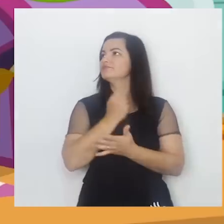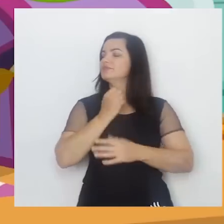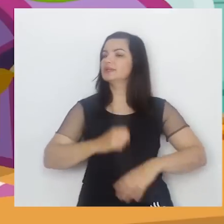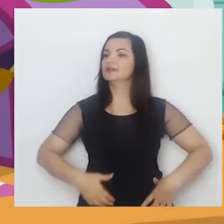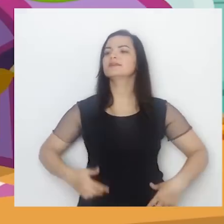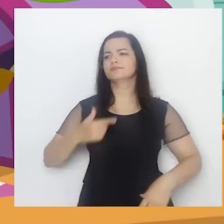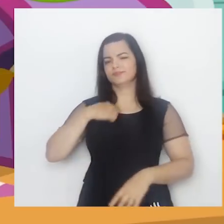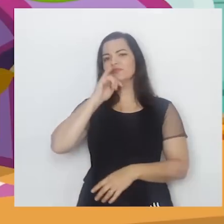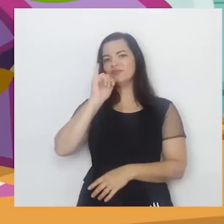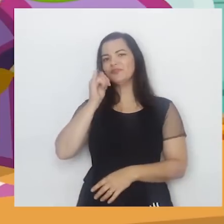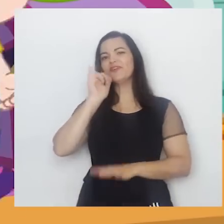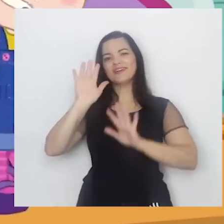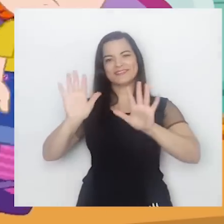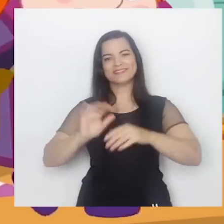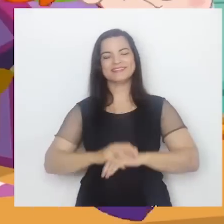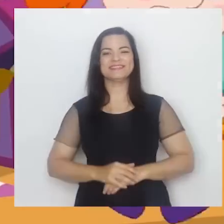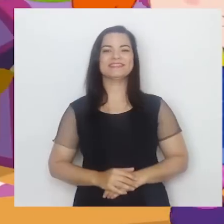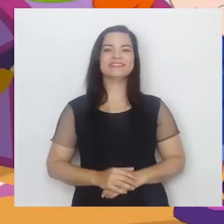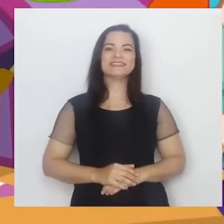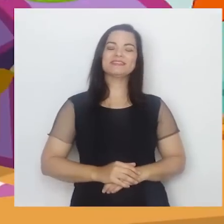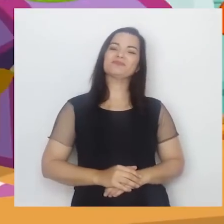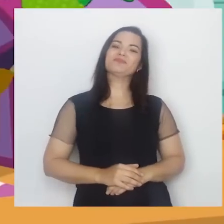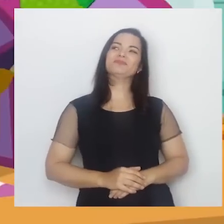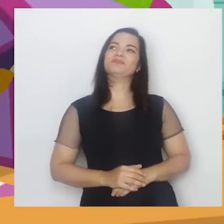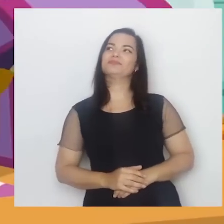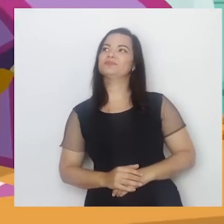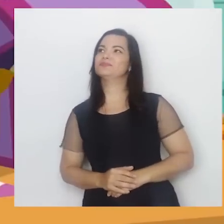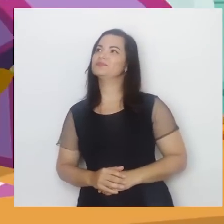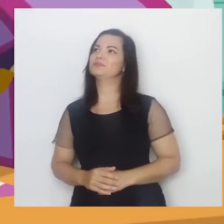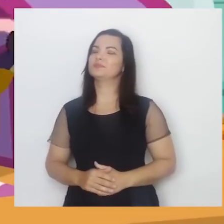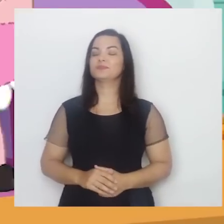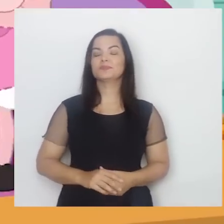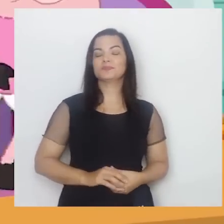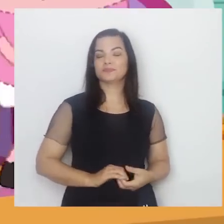Eu vou contar pra vocês.